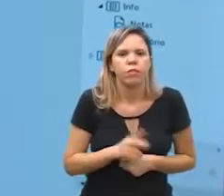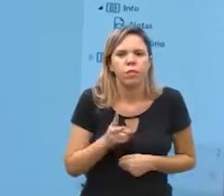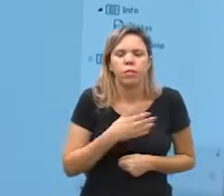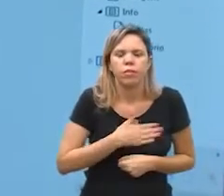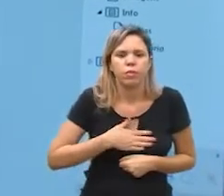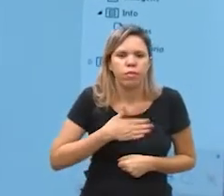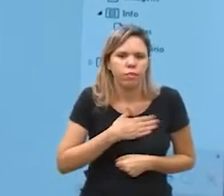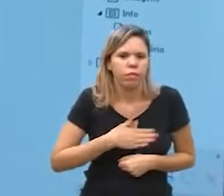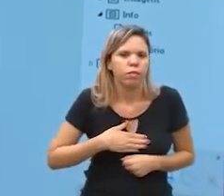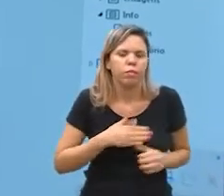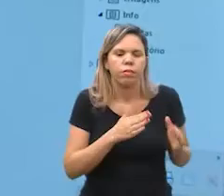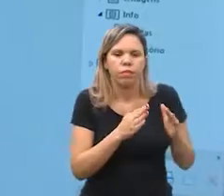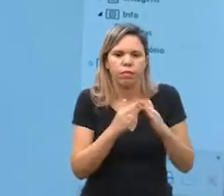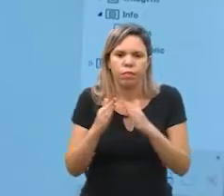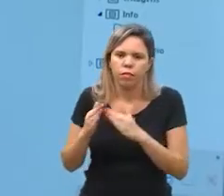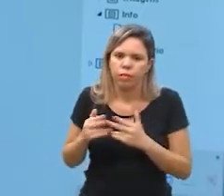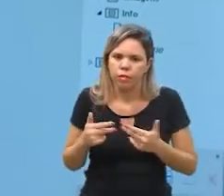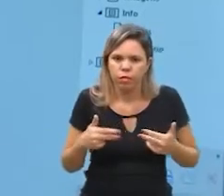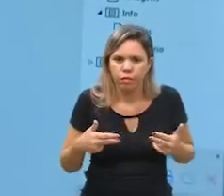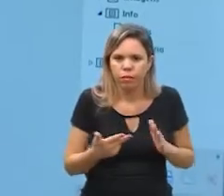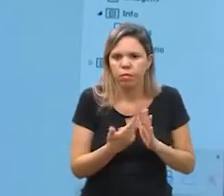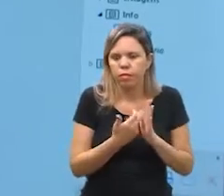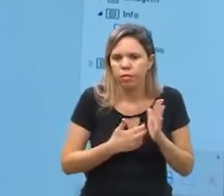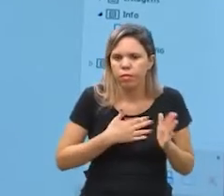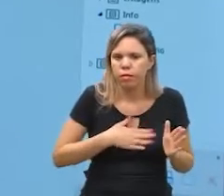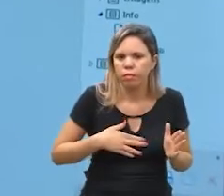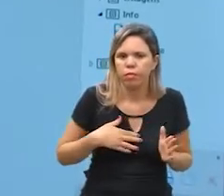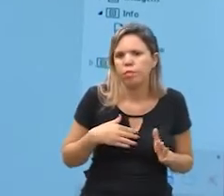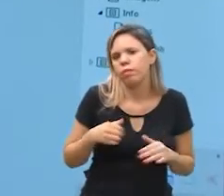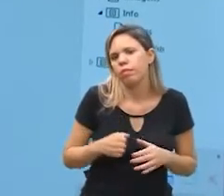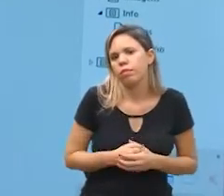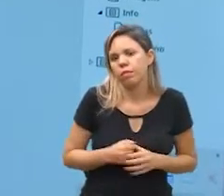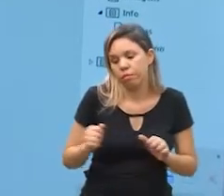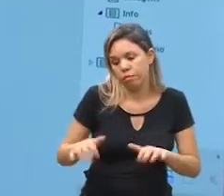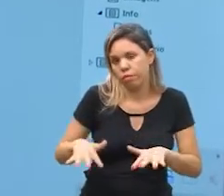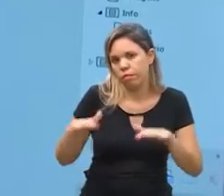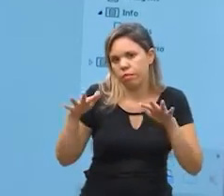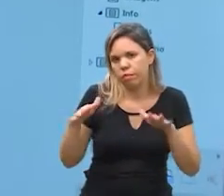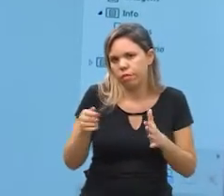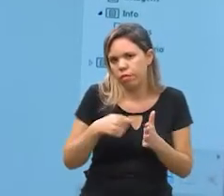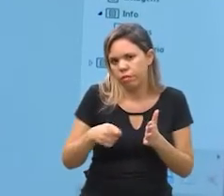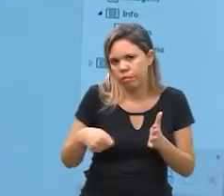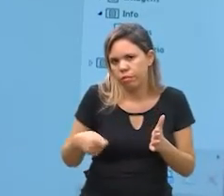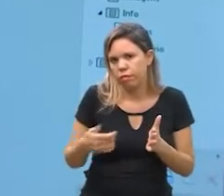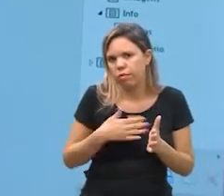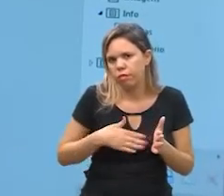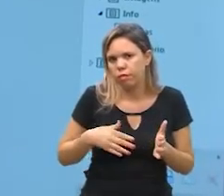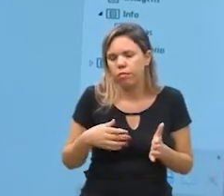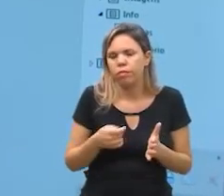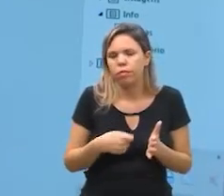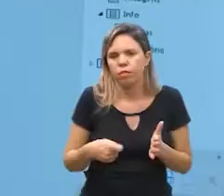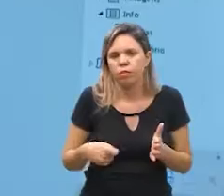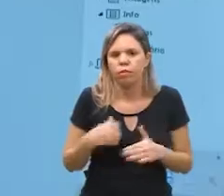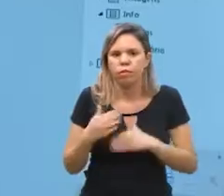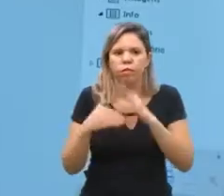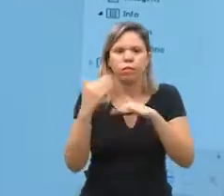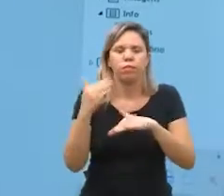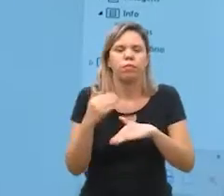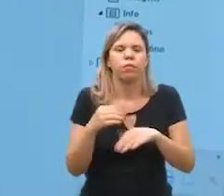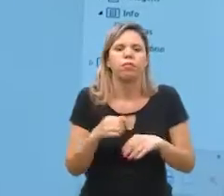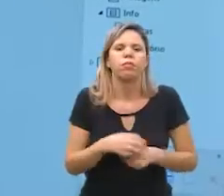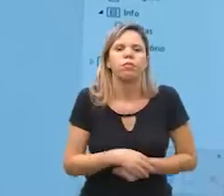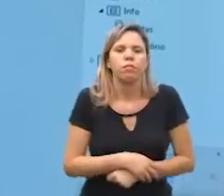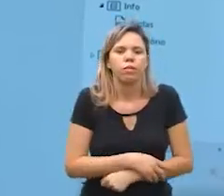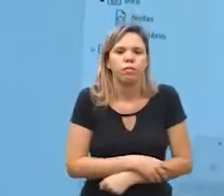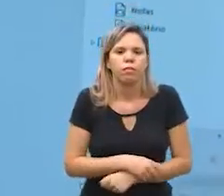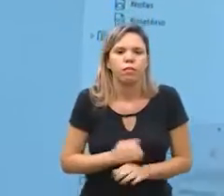gostei muito de residências, gostava de desenhar à mão quando era menor, quando era pequeno, e acabei indo para esse